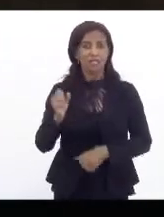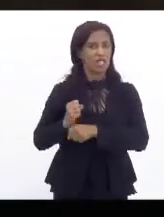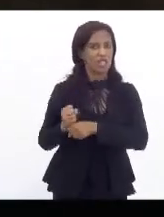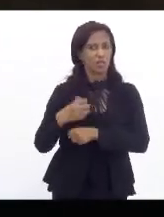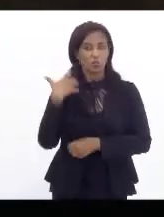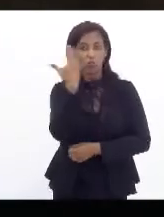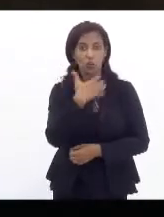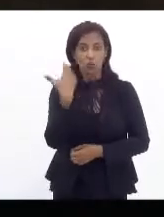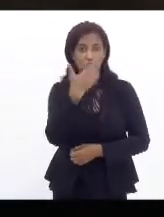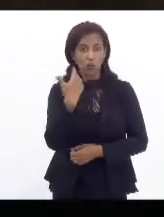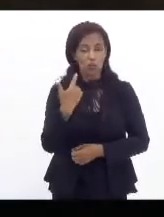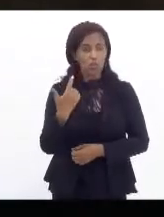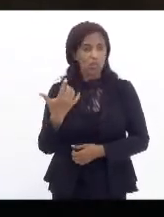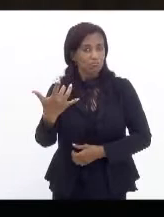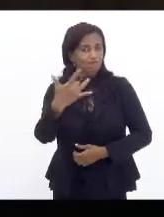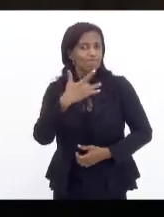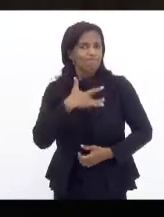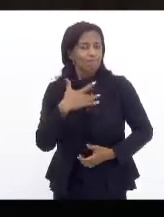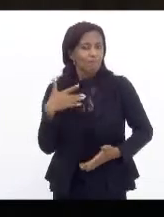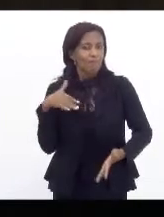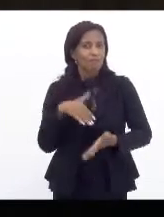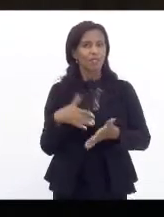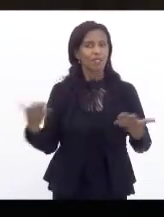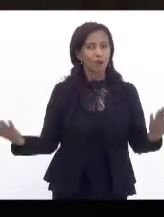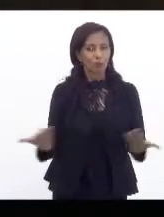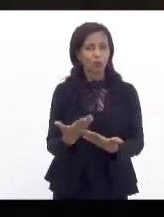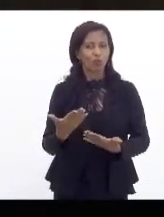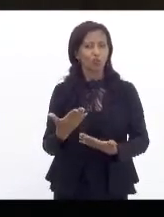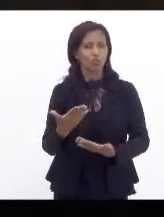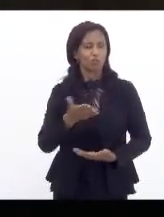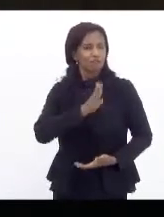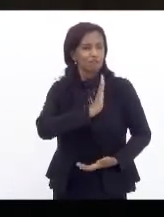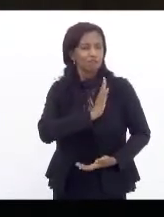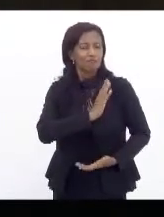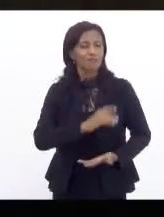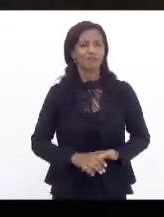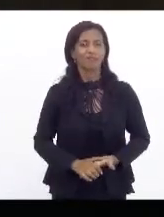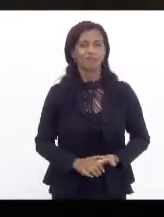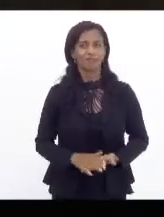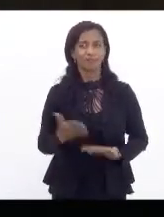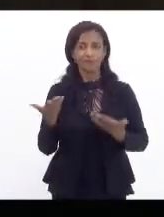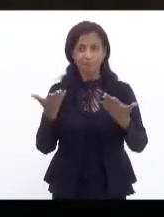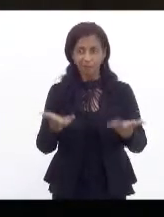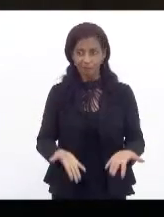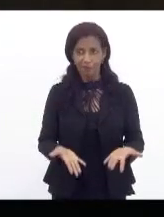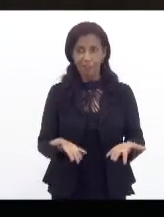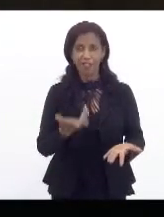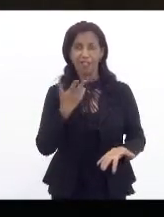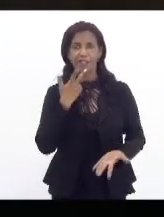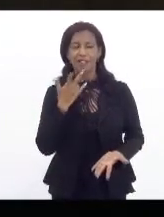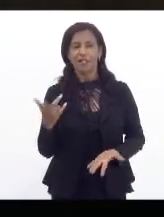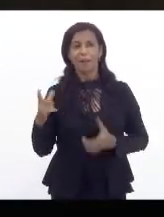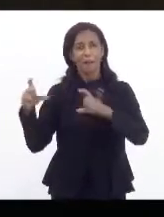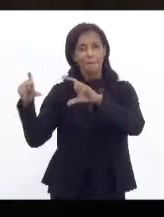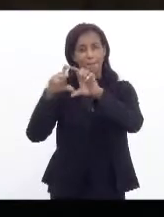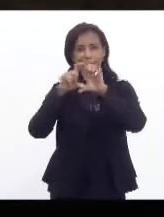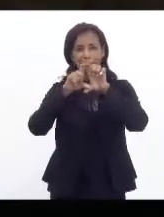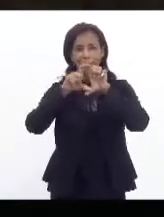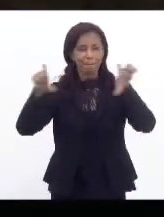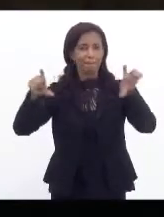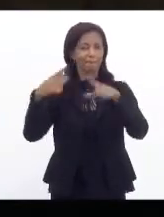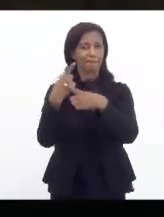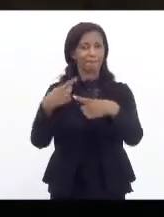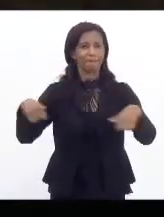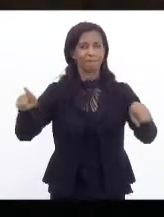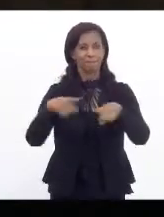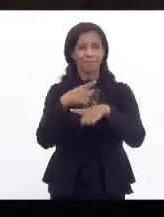com músicas que tocam ainda hoje os nossos corações. E aqui queria deixar um pedacinho da